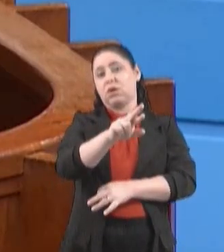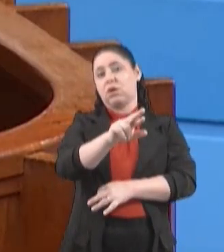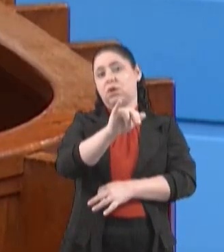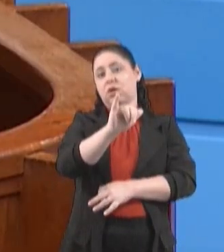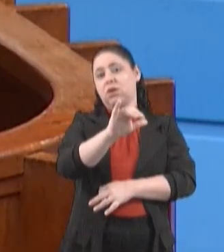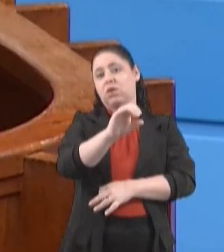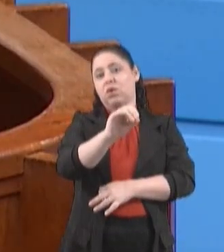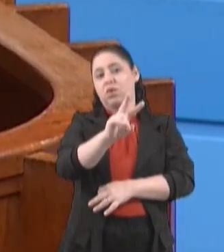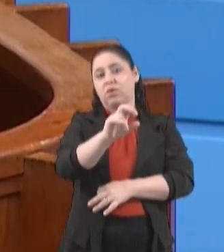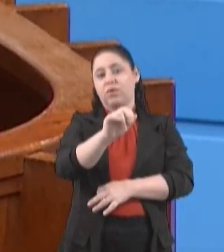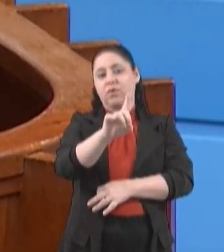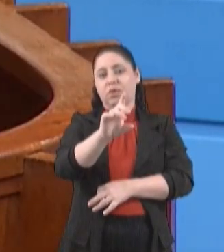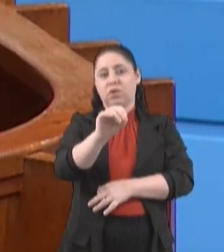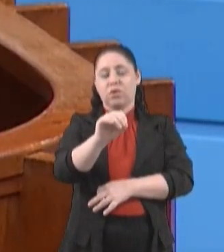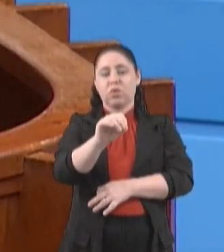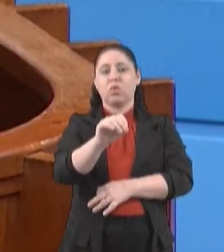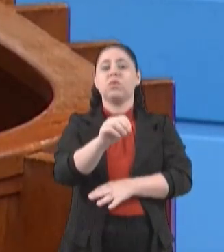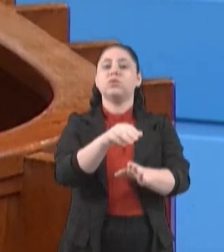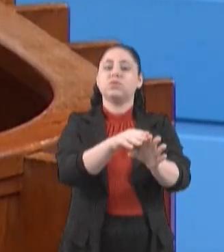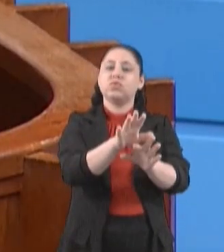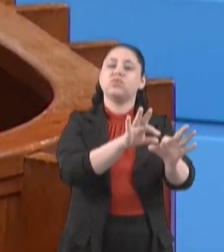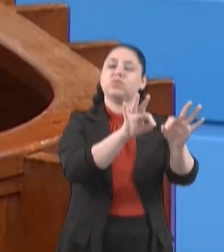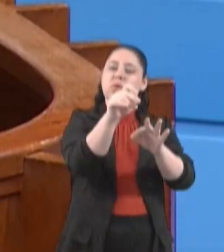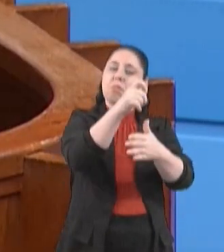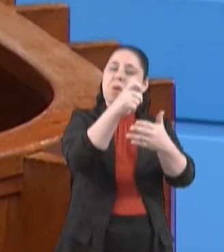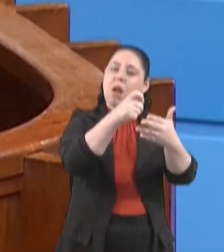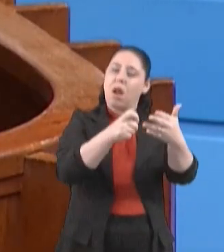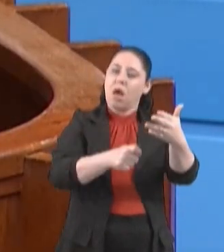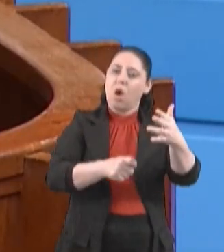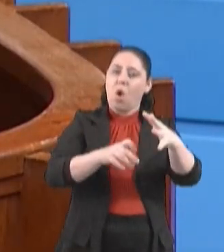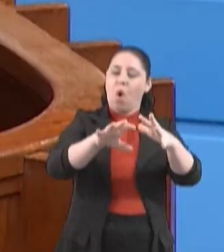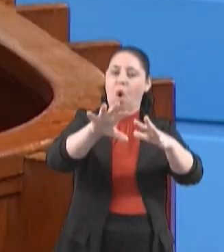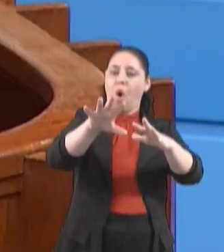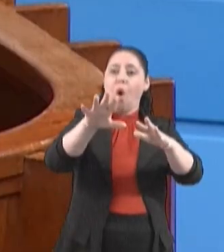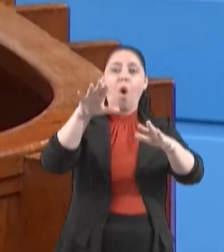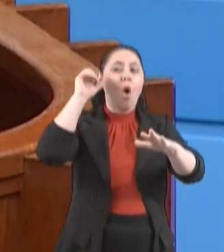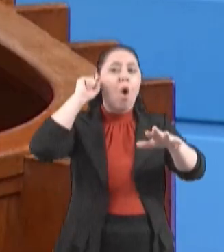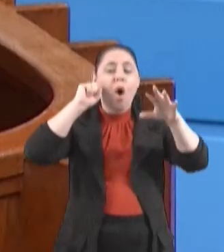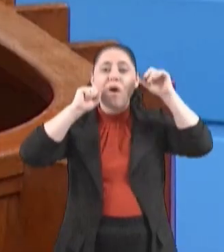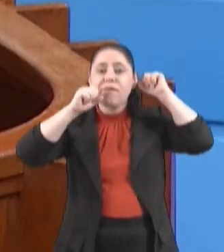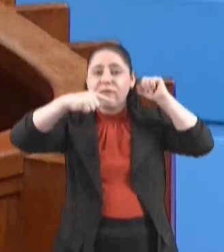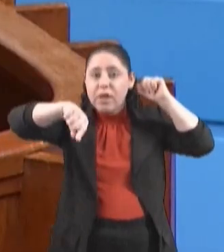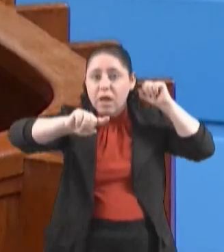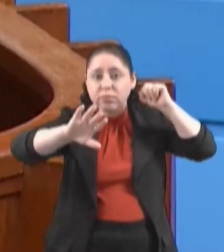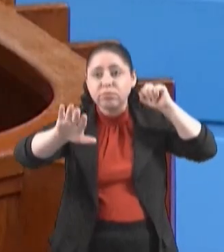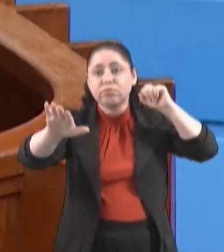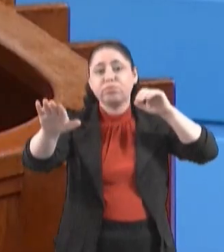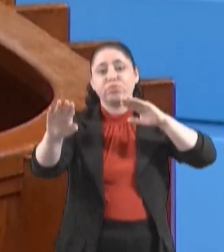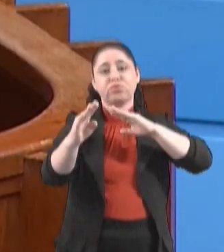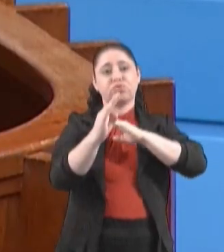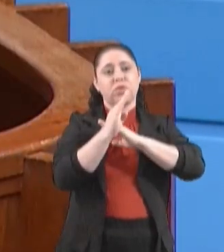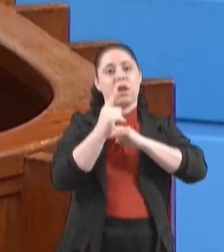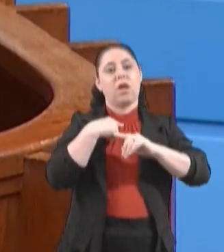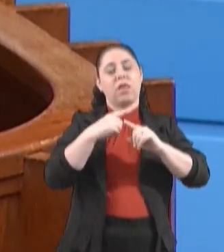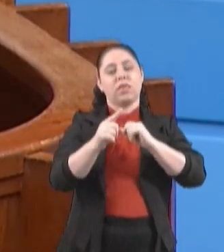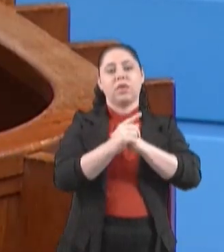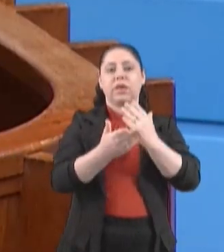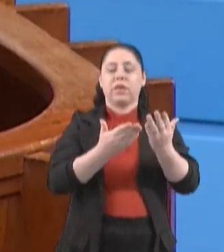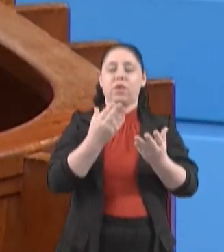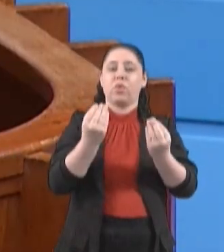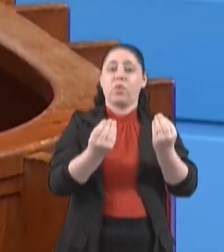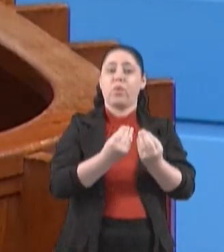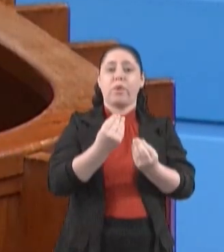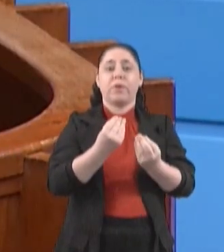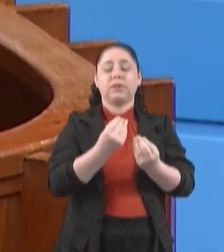Ariovaldo, que fez toda a instrução processual, ouviu todas as pessoas que foram lá